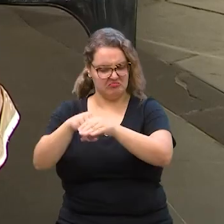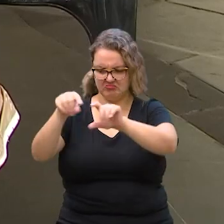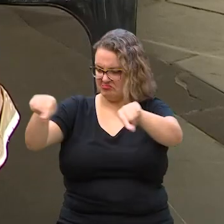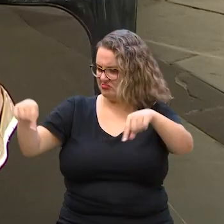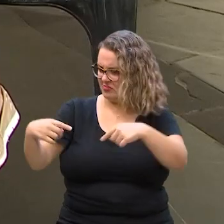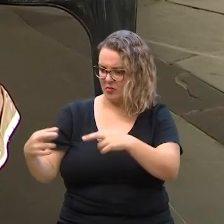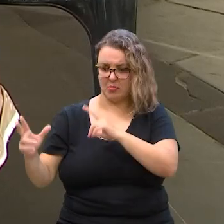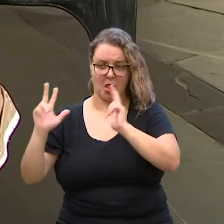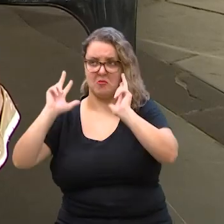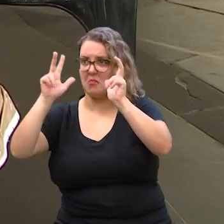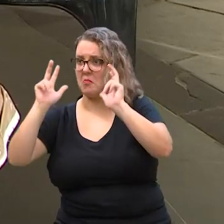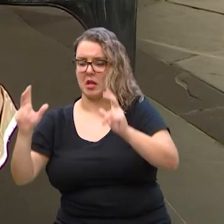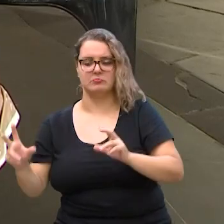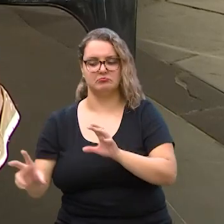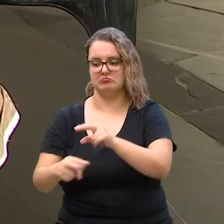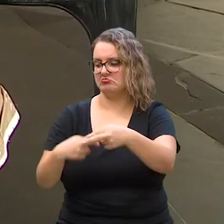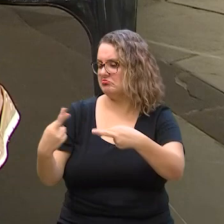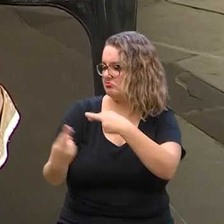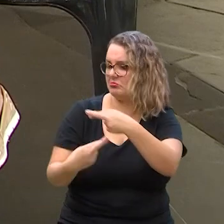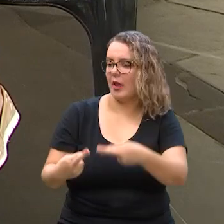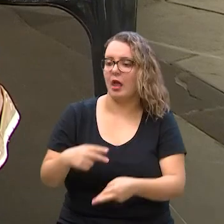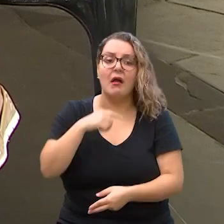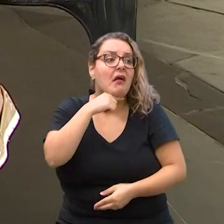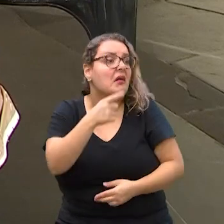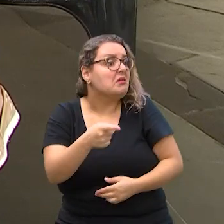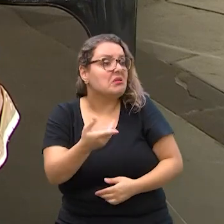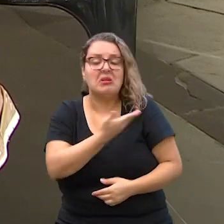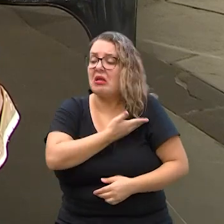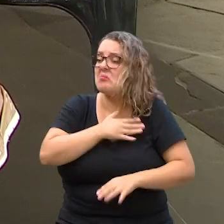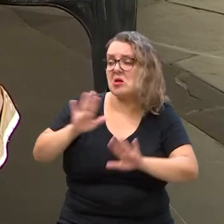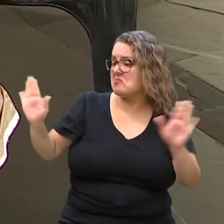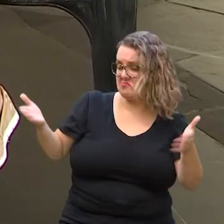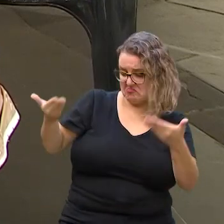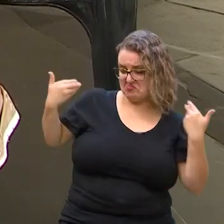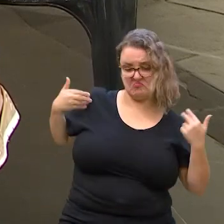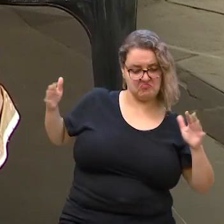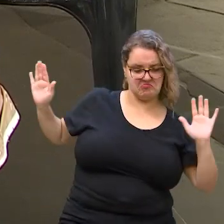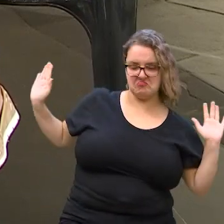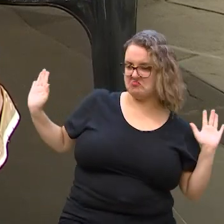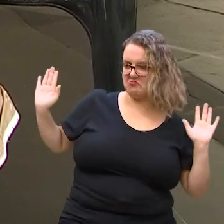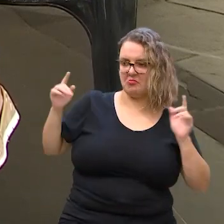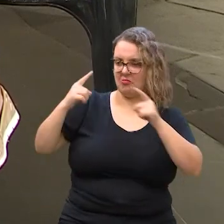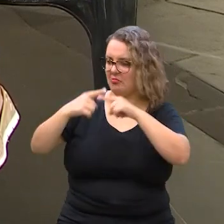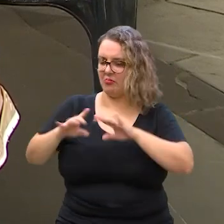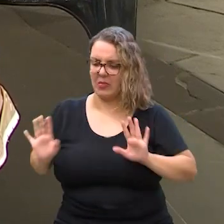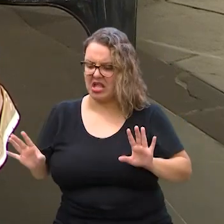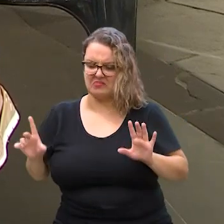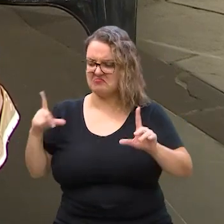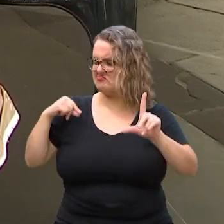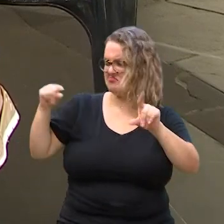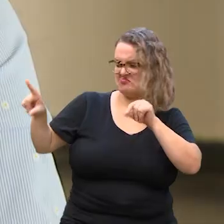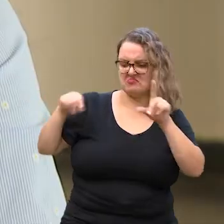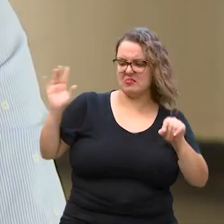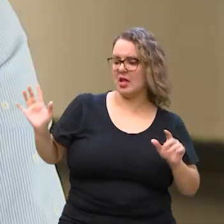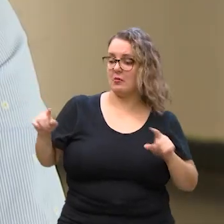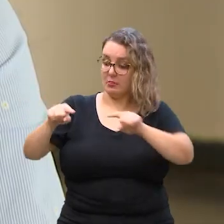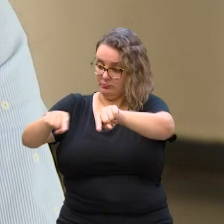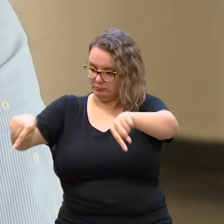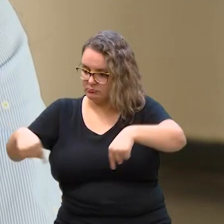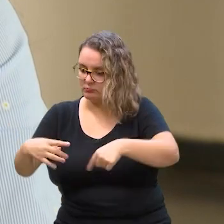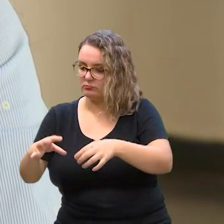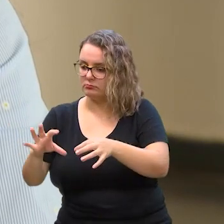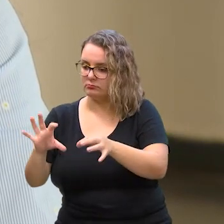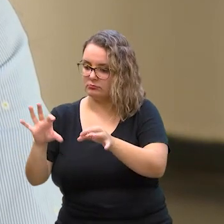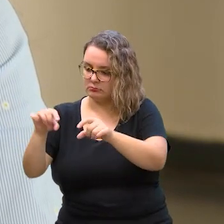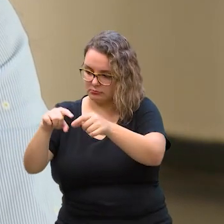falou, dentro de quadra a gente se dava bem, fora ninguém era amigo, não se dava bem, não tinha as mesmas preferências, mas dentro de